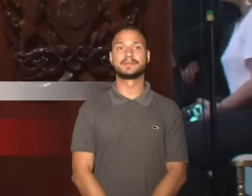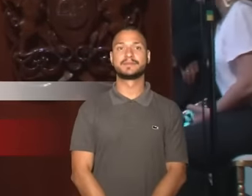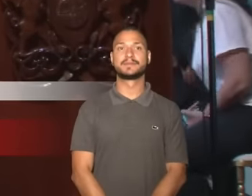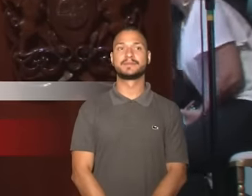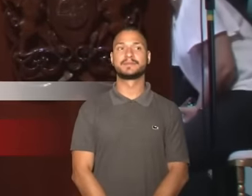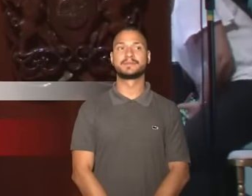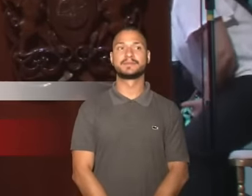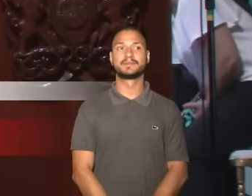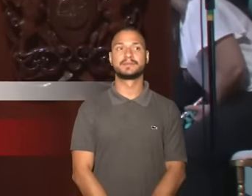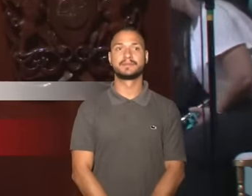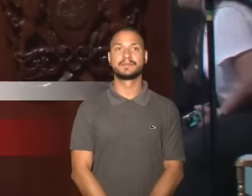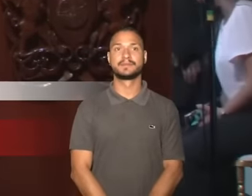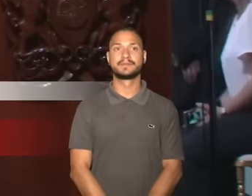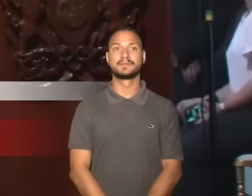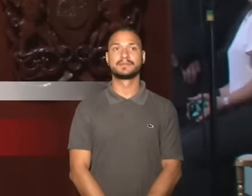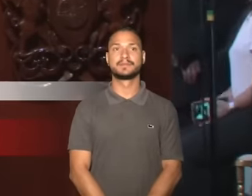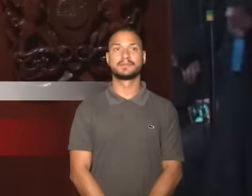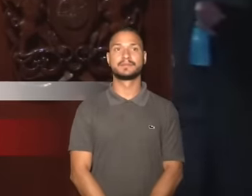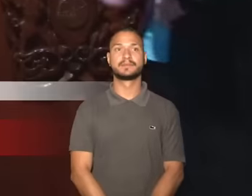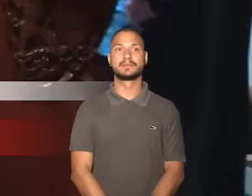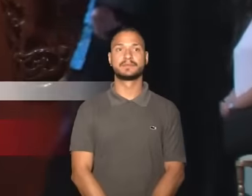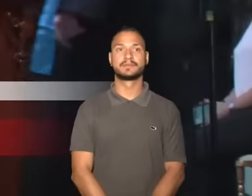Macedo.